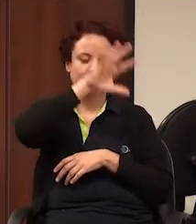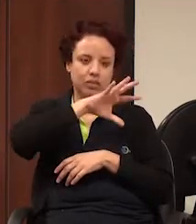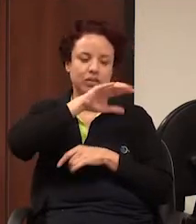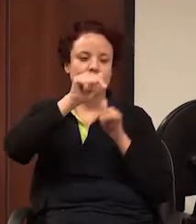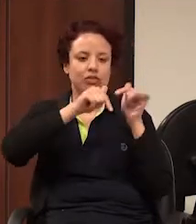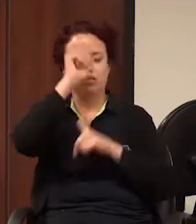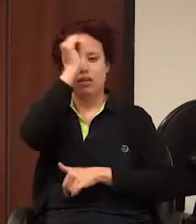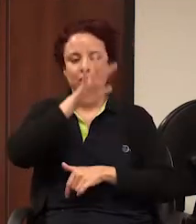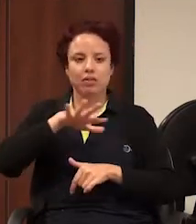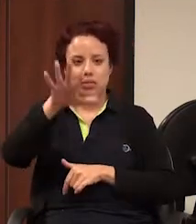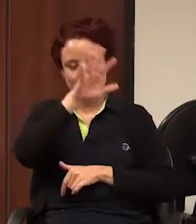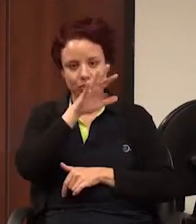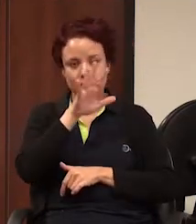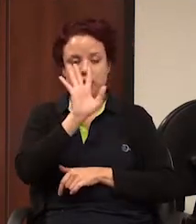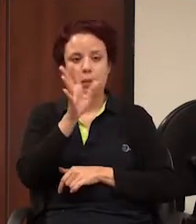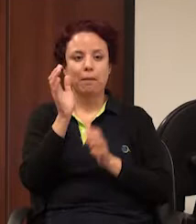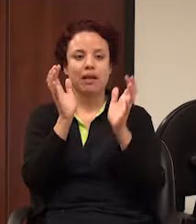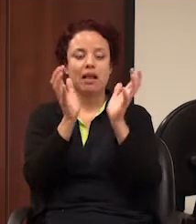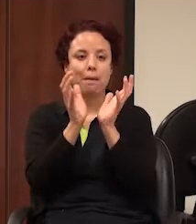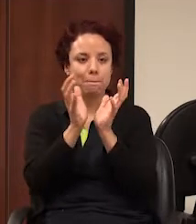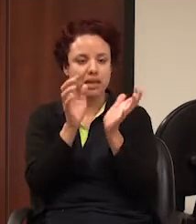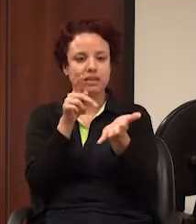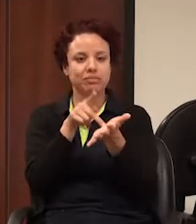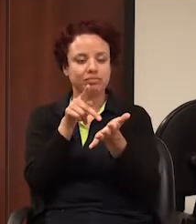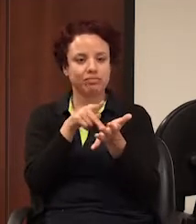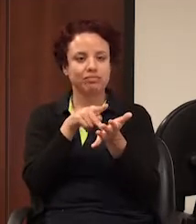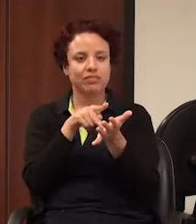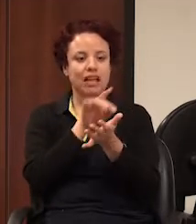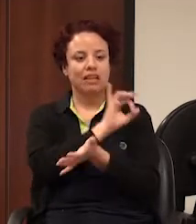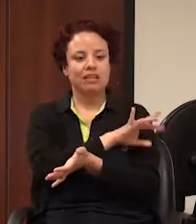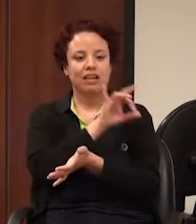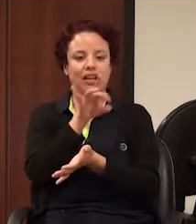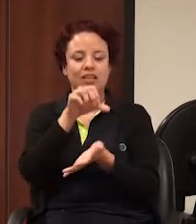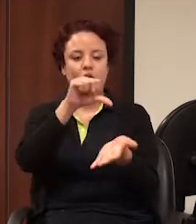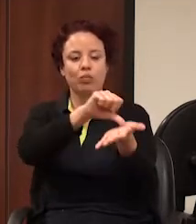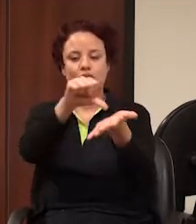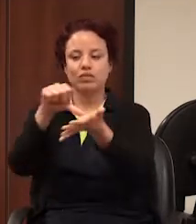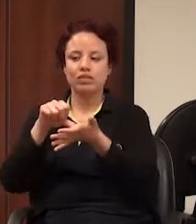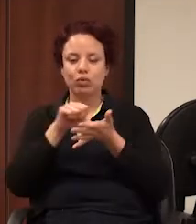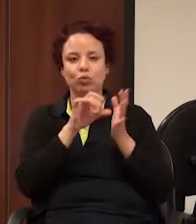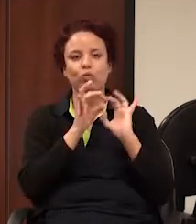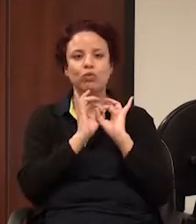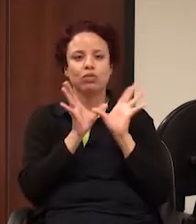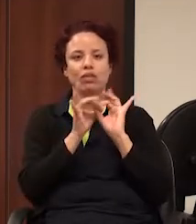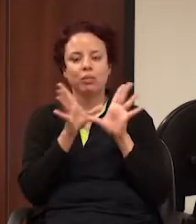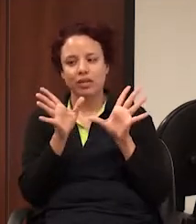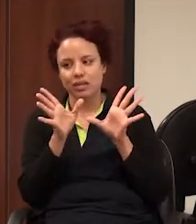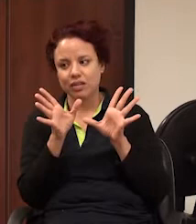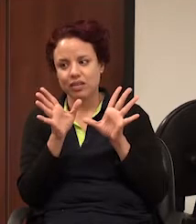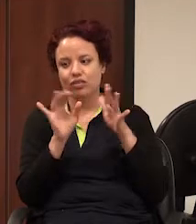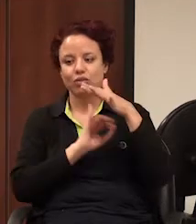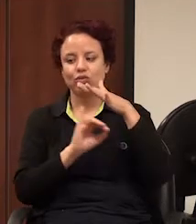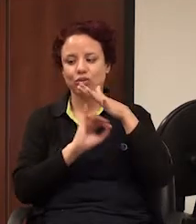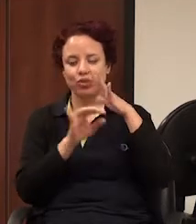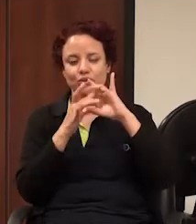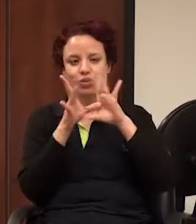a questão APAI em si, cada uma vive por si só, cada uma é uma instituição